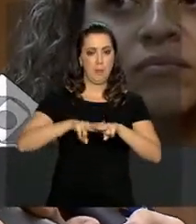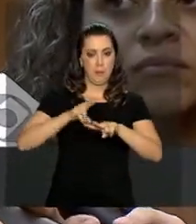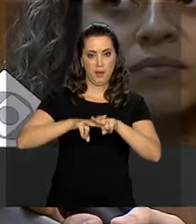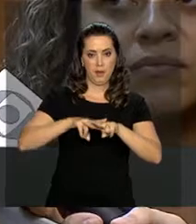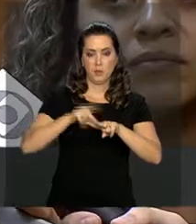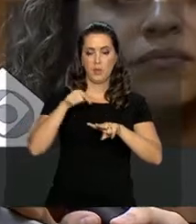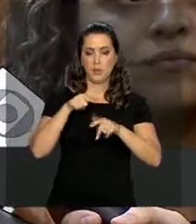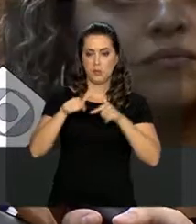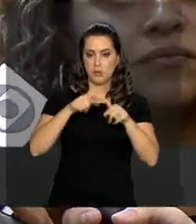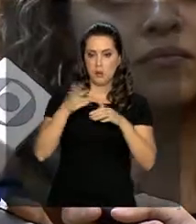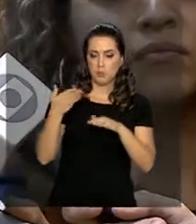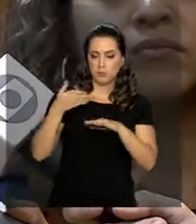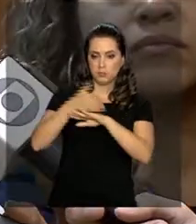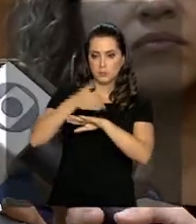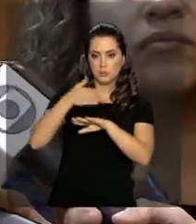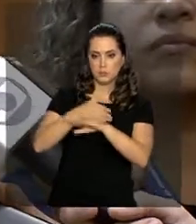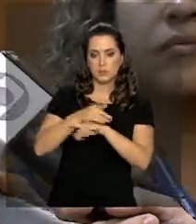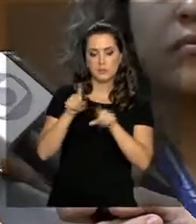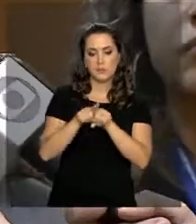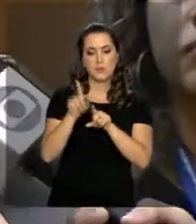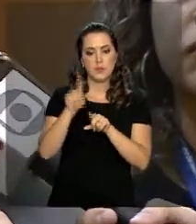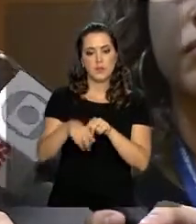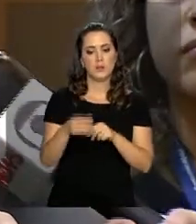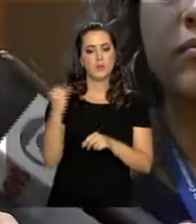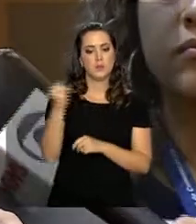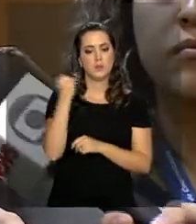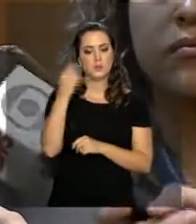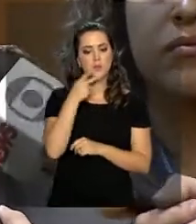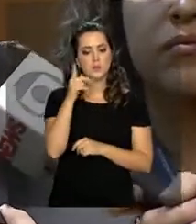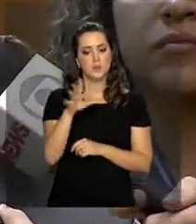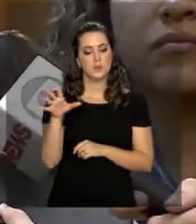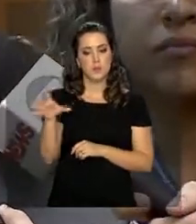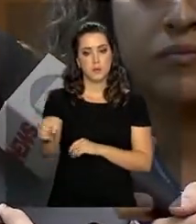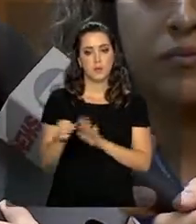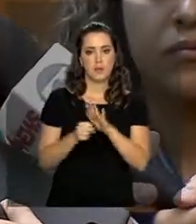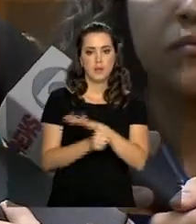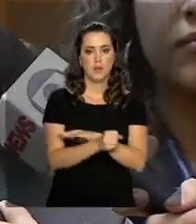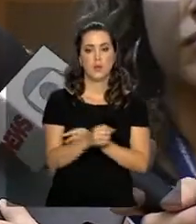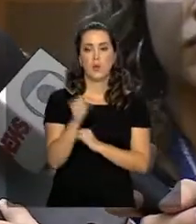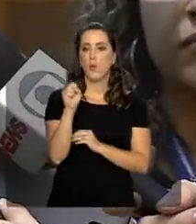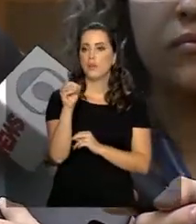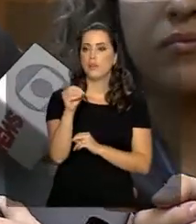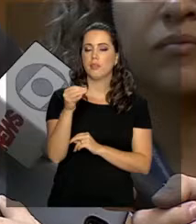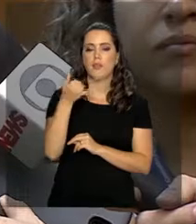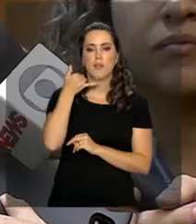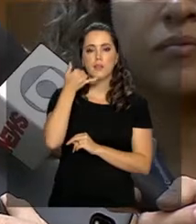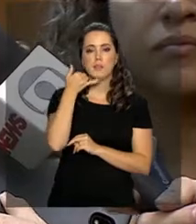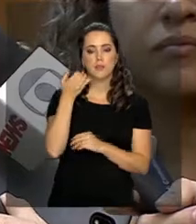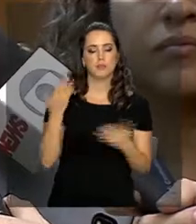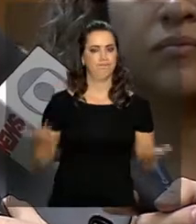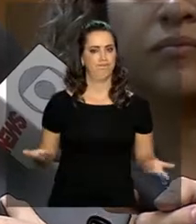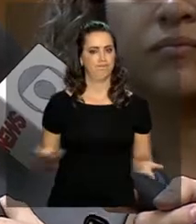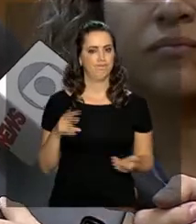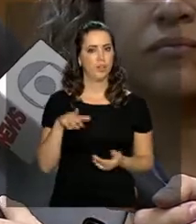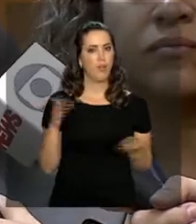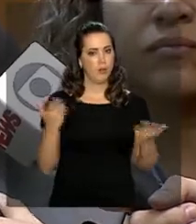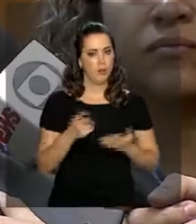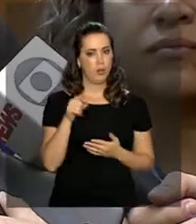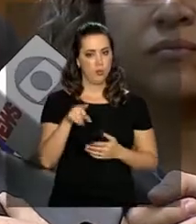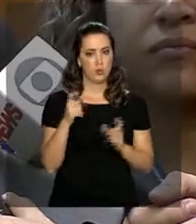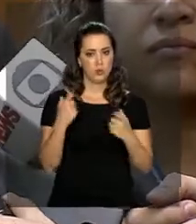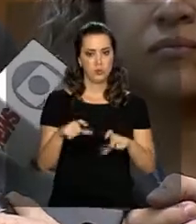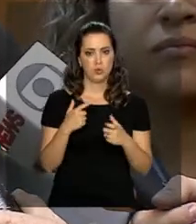força tarefa de intervenção penitenciário ressaltei aqui foram apreendidos 80 celulares hoje à penitenciária agrícola de monte cristo